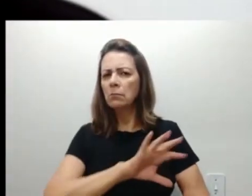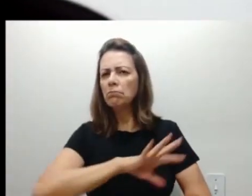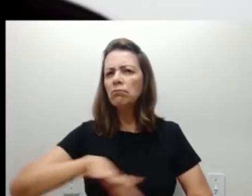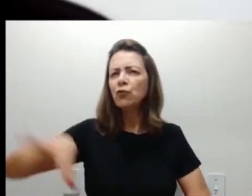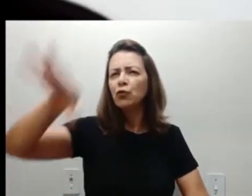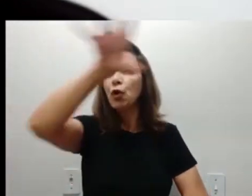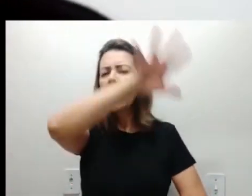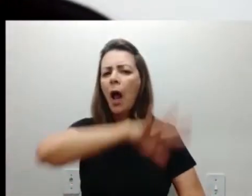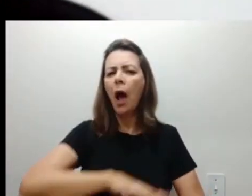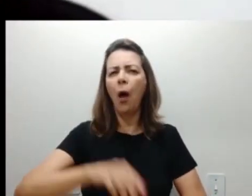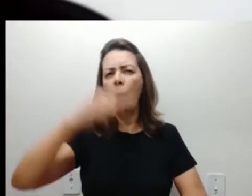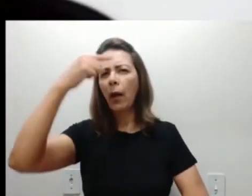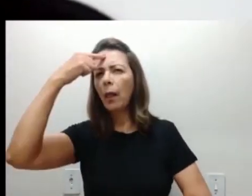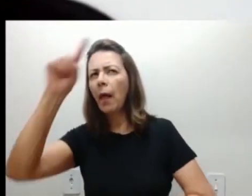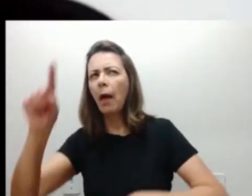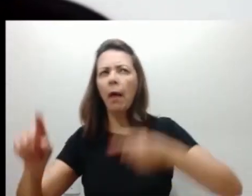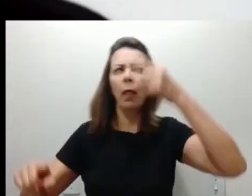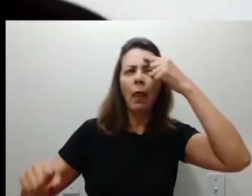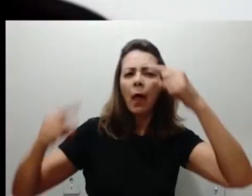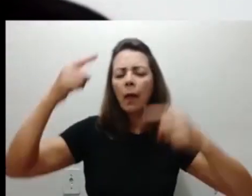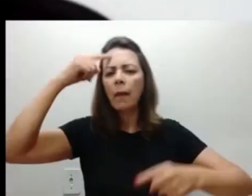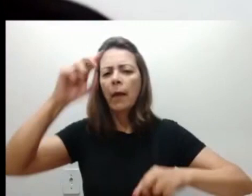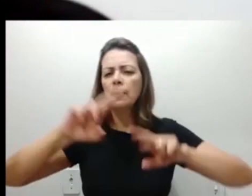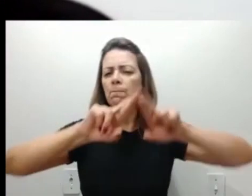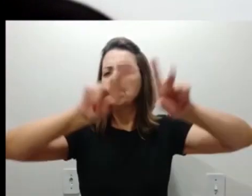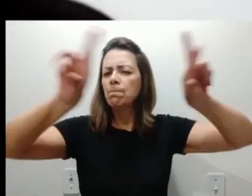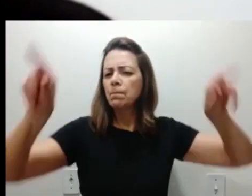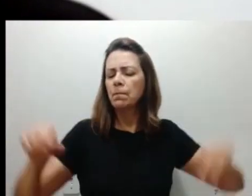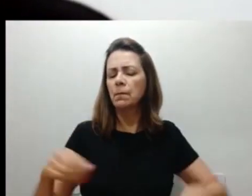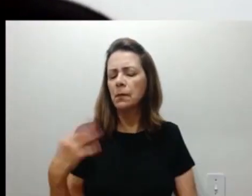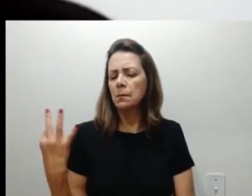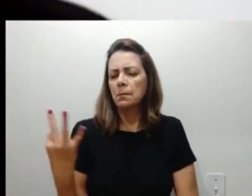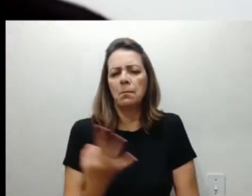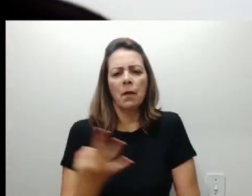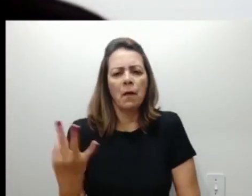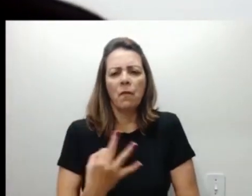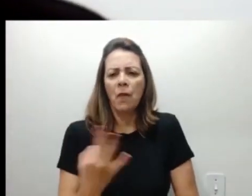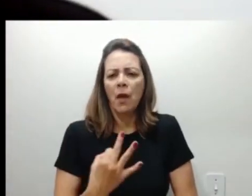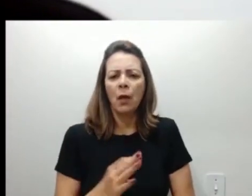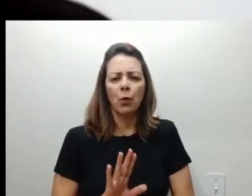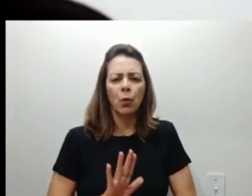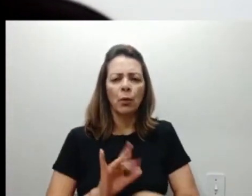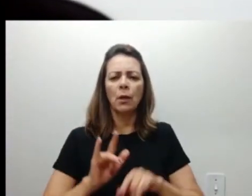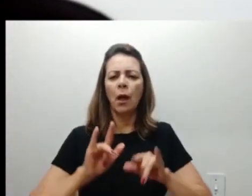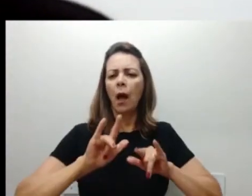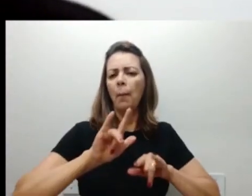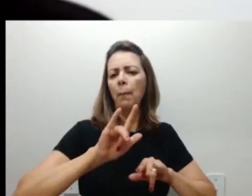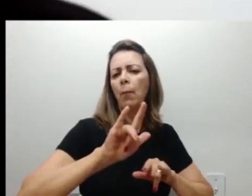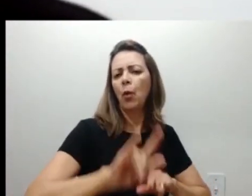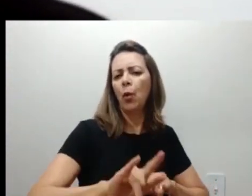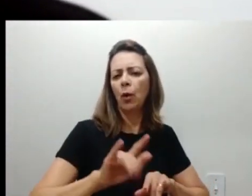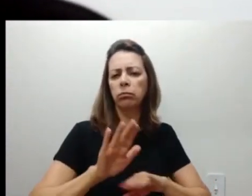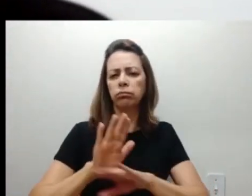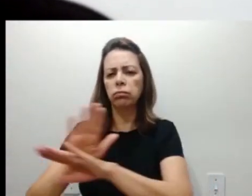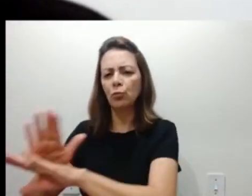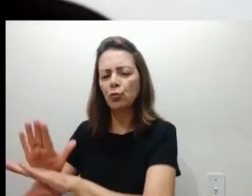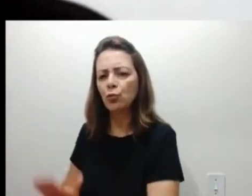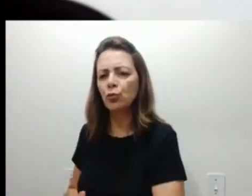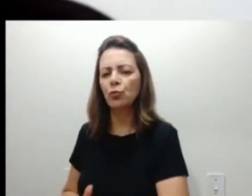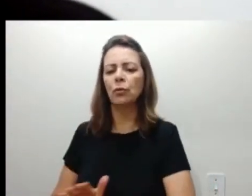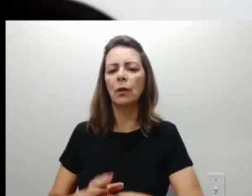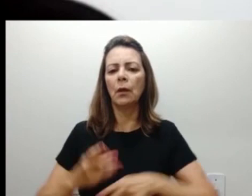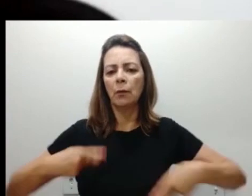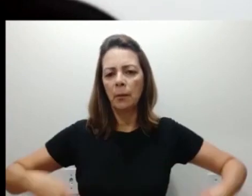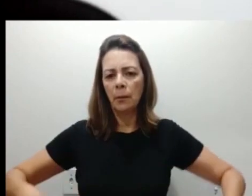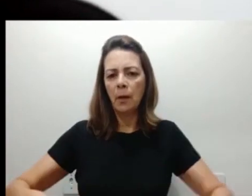de desprendimento, de compromisso, de amor, de servir ao público, né? Universidades que estão devolvendo para a